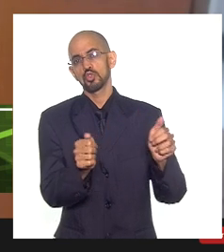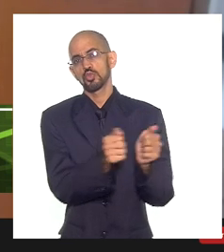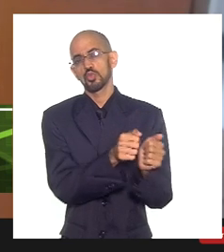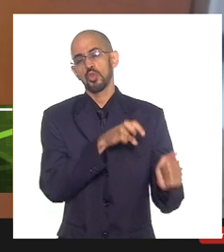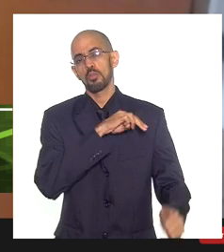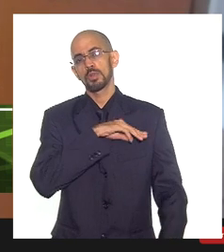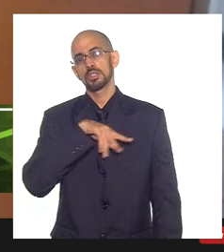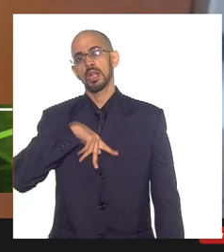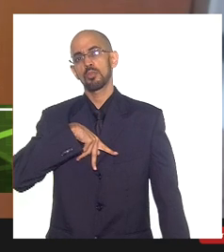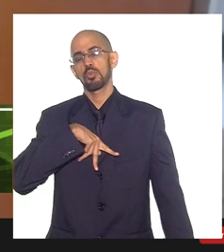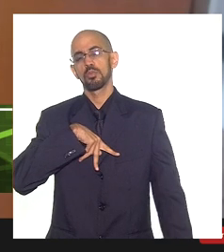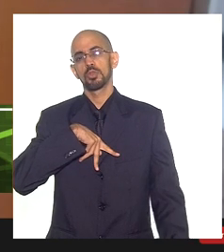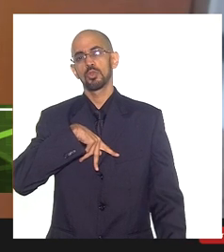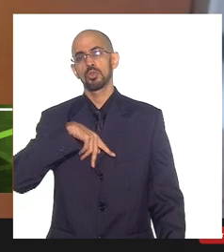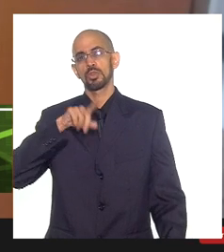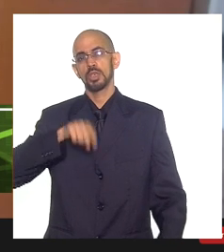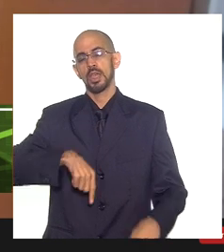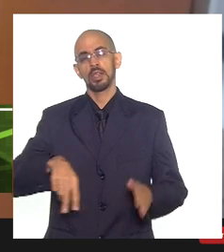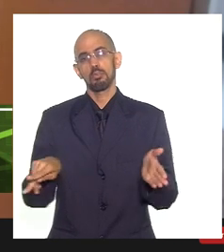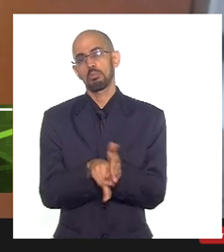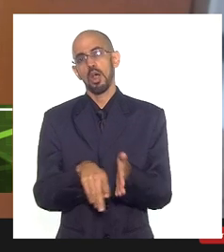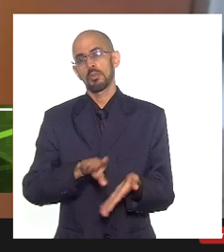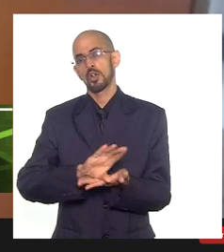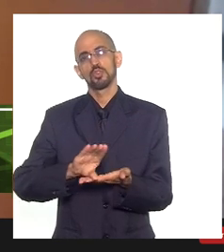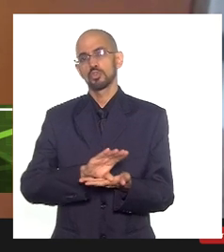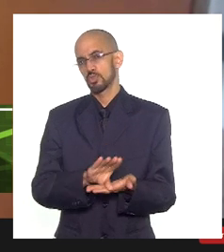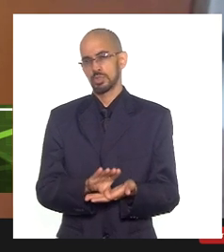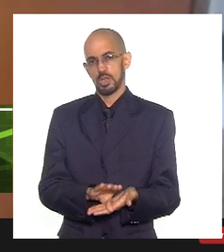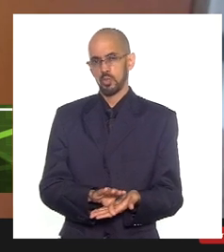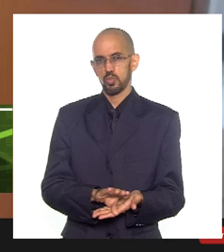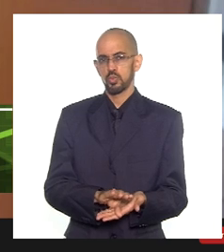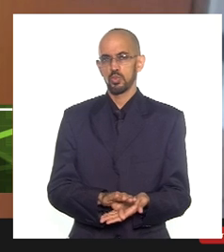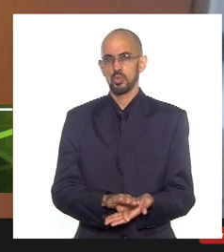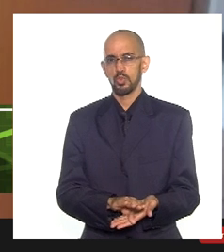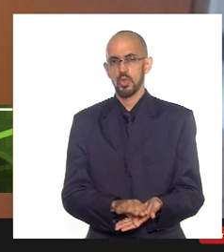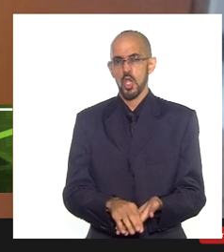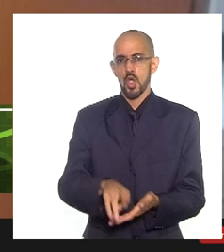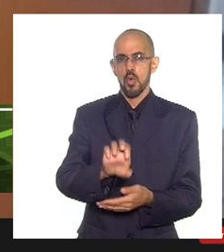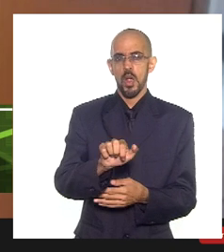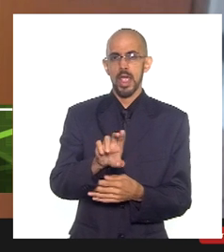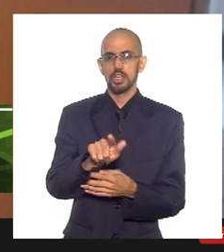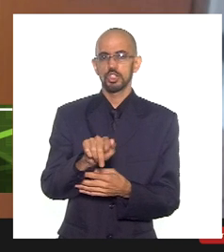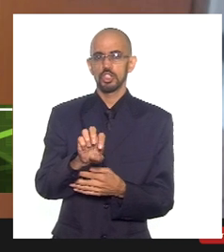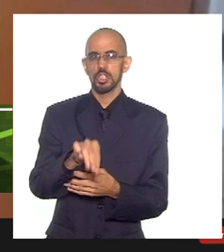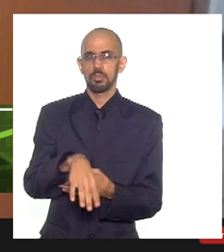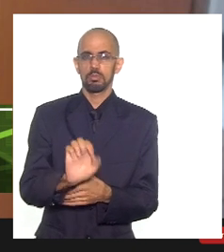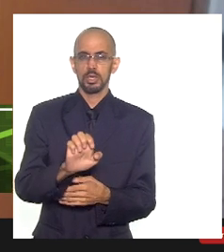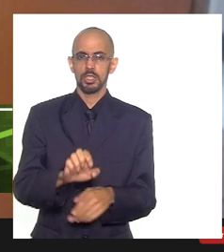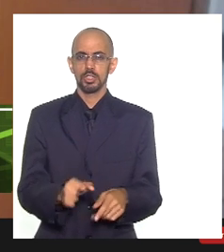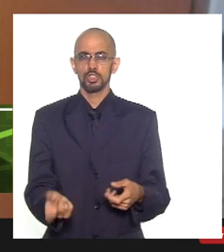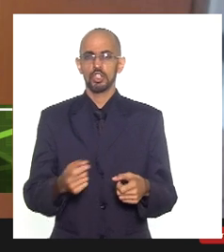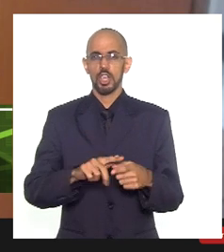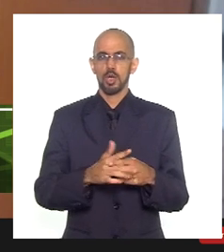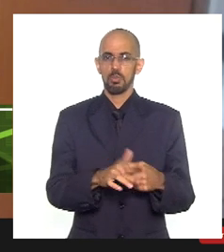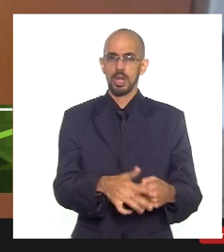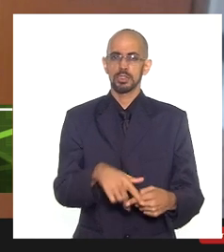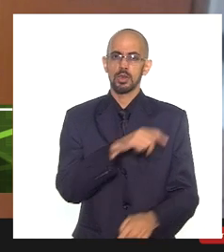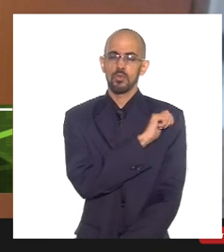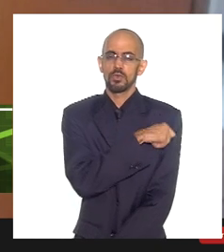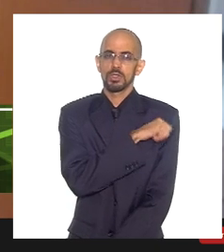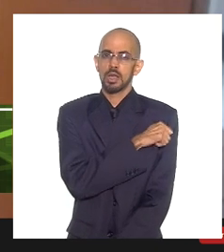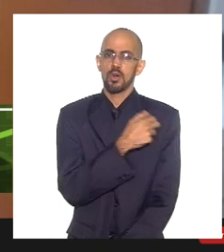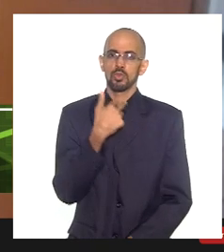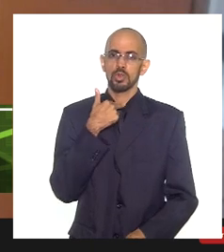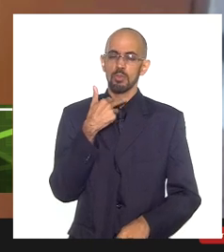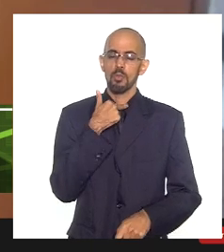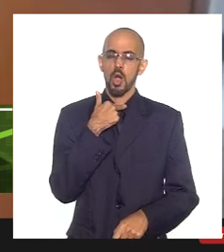público que derivam da própria constituição e o regime de recuperação fiscal não pode ser